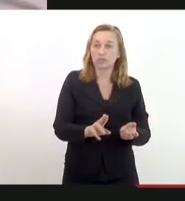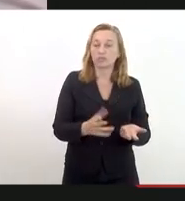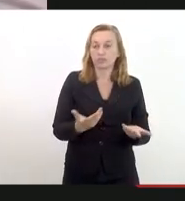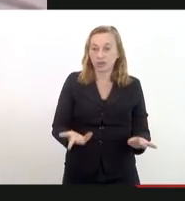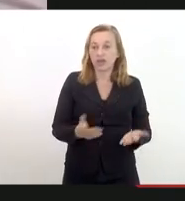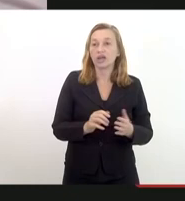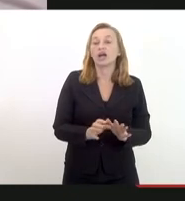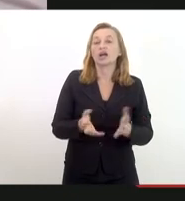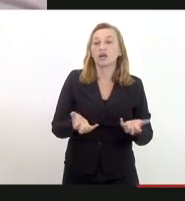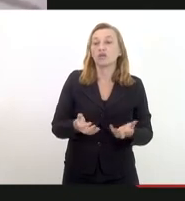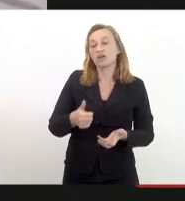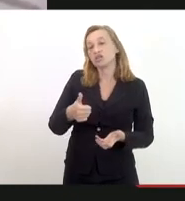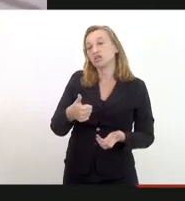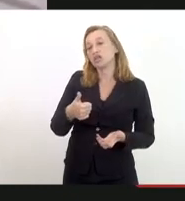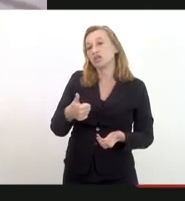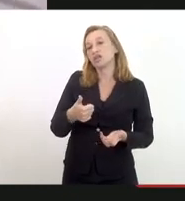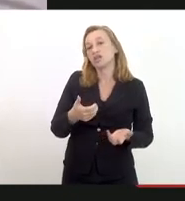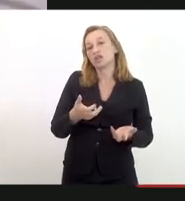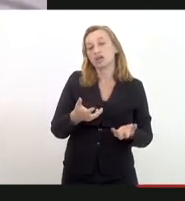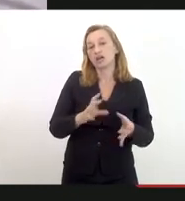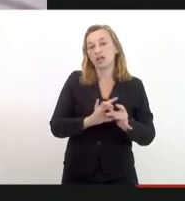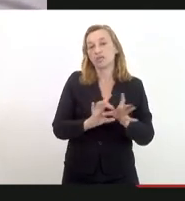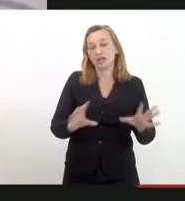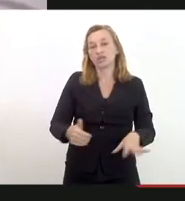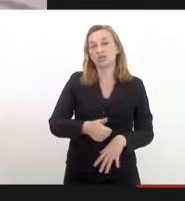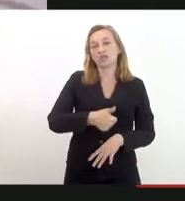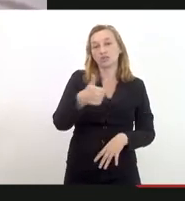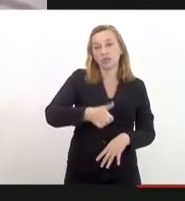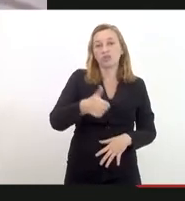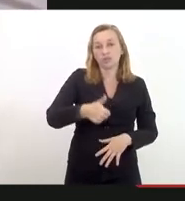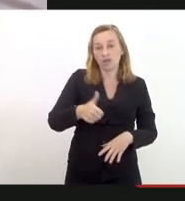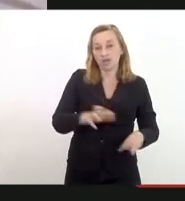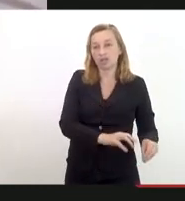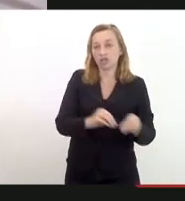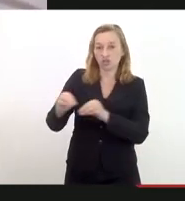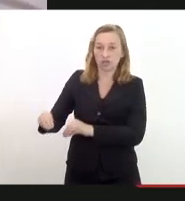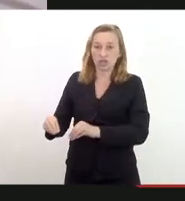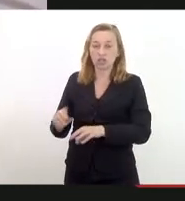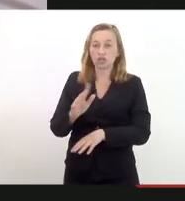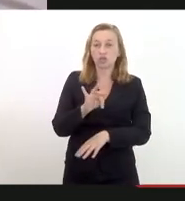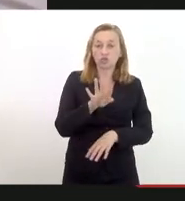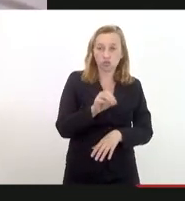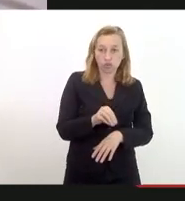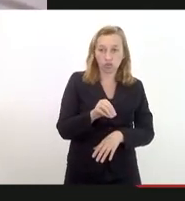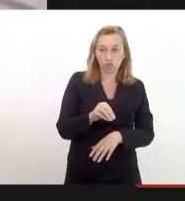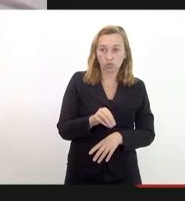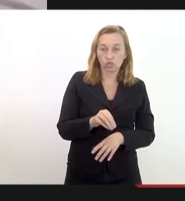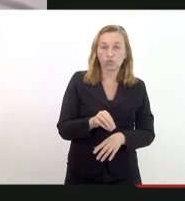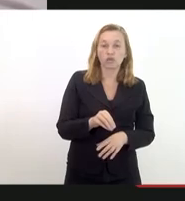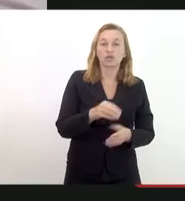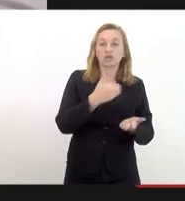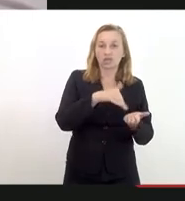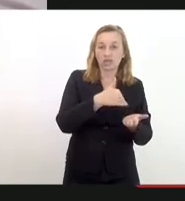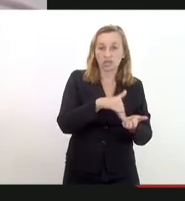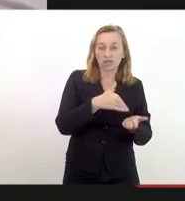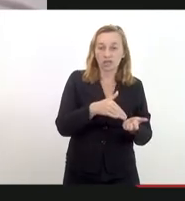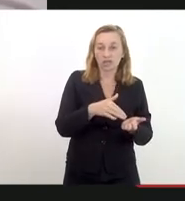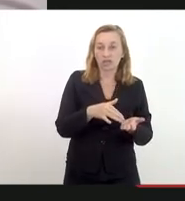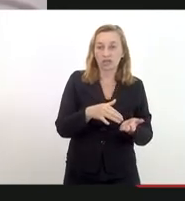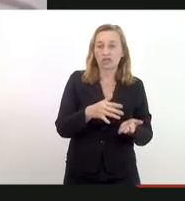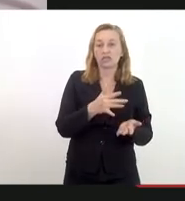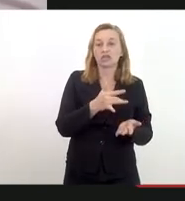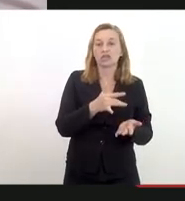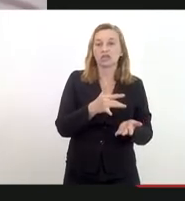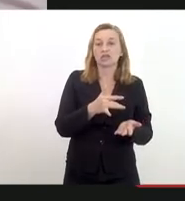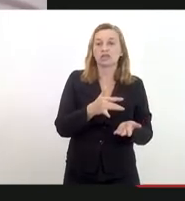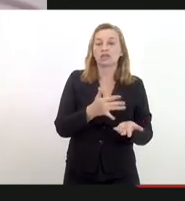a primeira transferência do fundo, né, da Secretaria de Fazenda para a Secretaria de Saúde poder fazer a